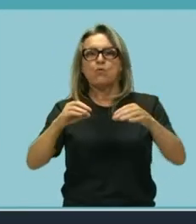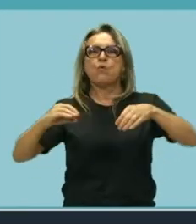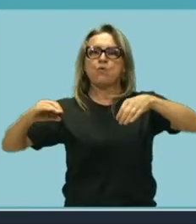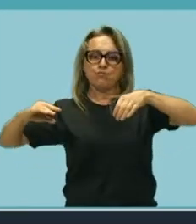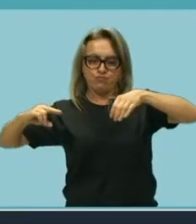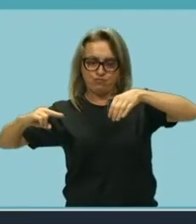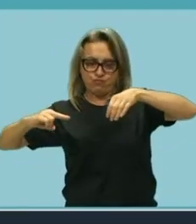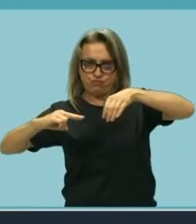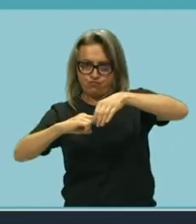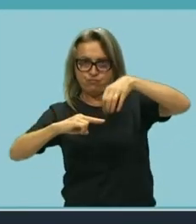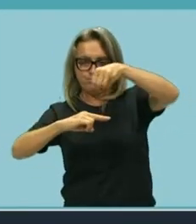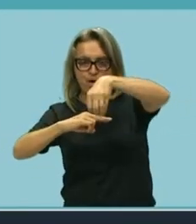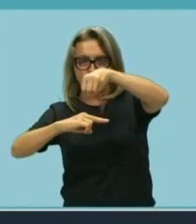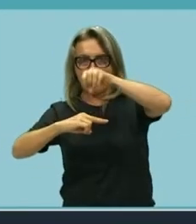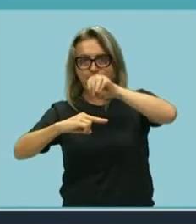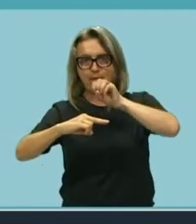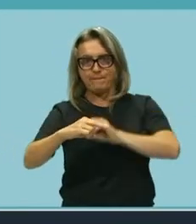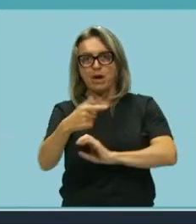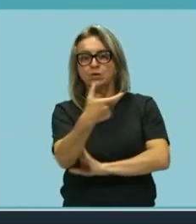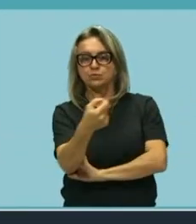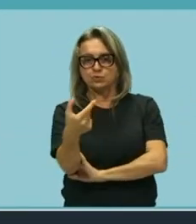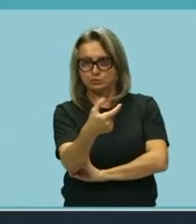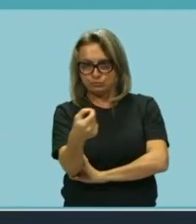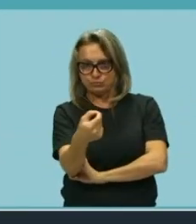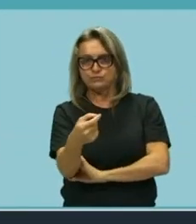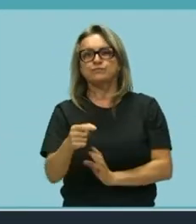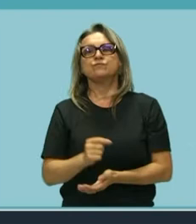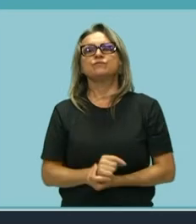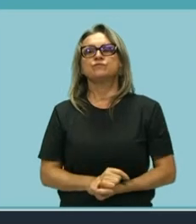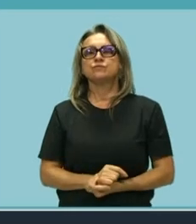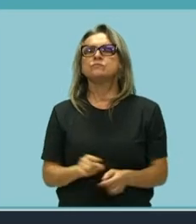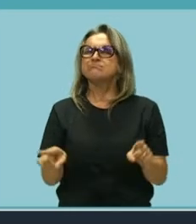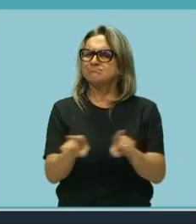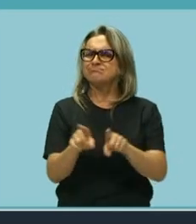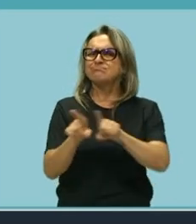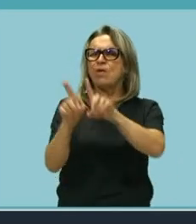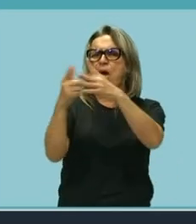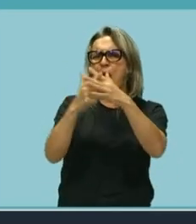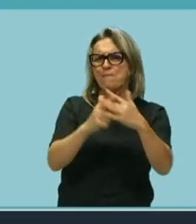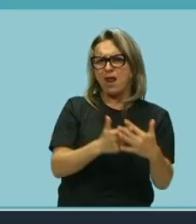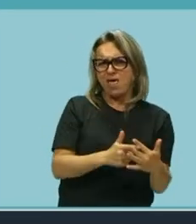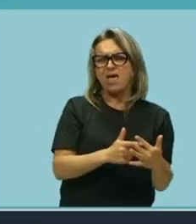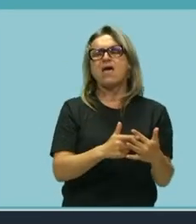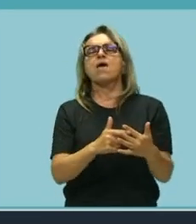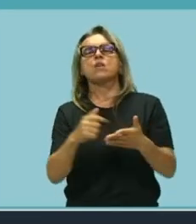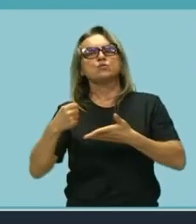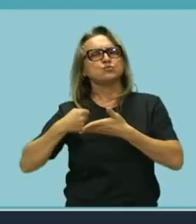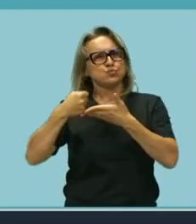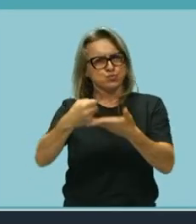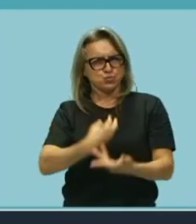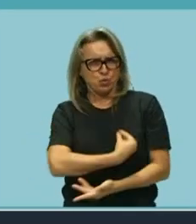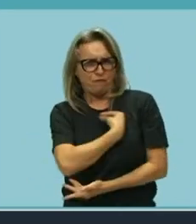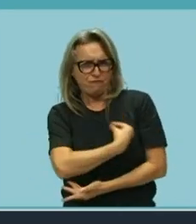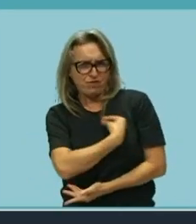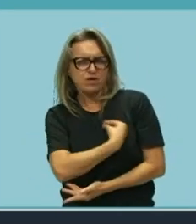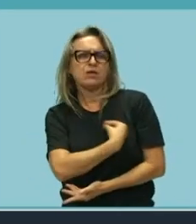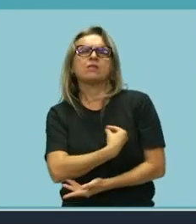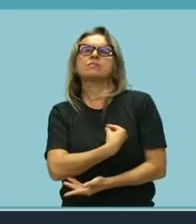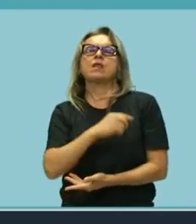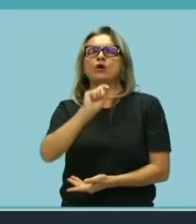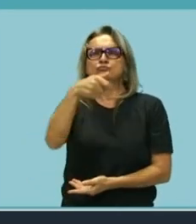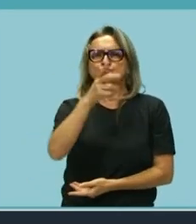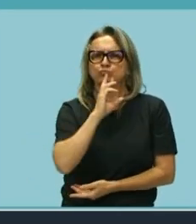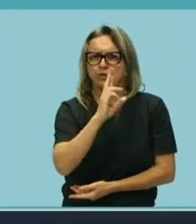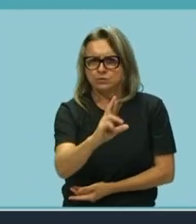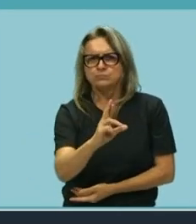isso sem contar a aquisição de numerosos aparelhos de suporte à vida, aparelhos de exame, de diagnóstico, para